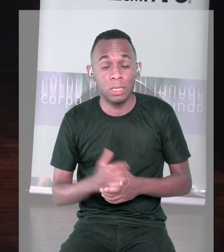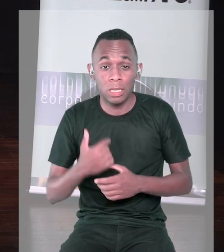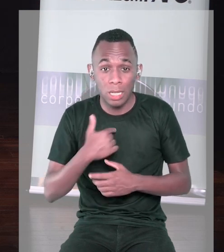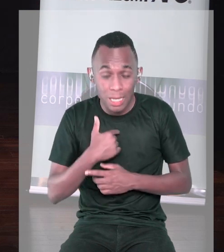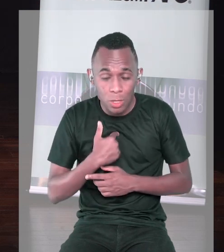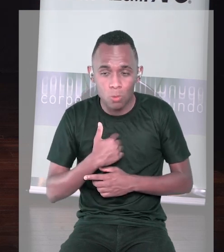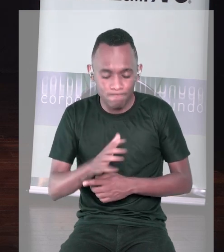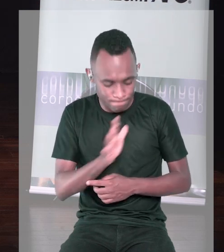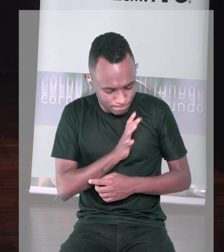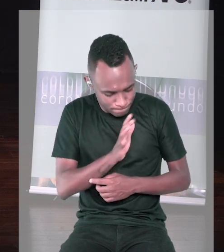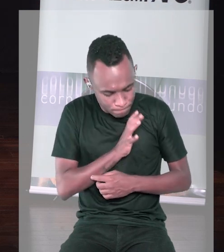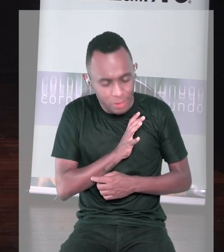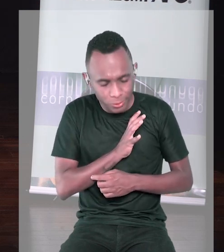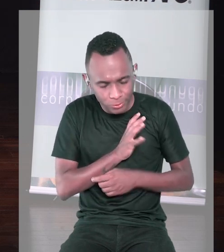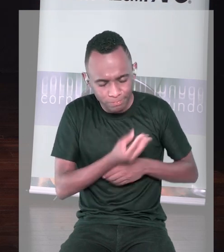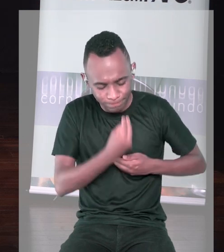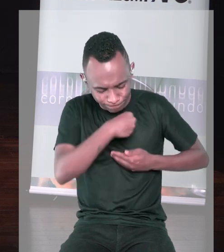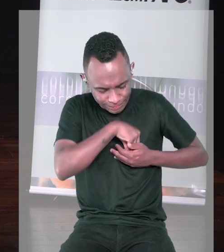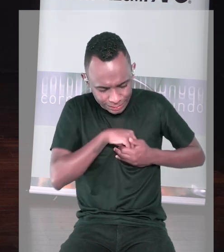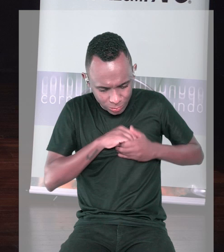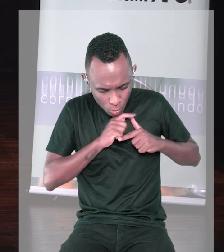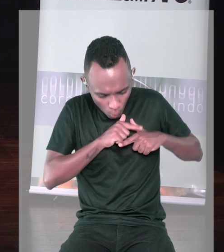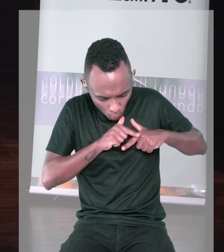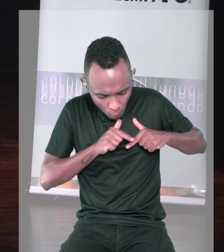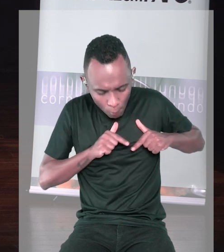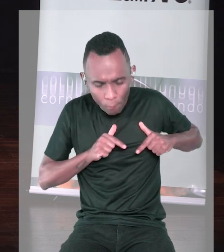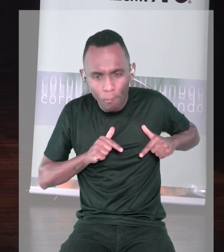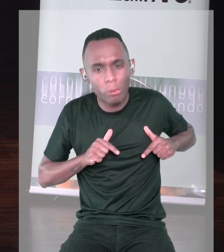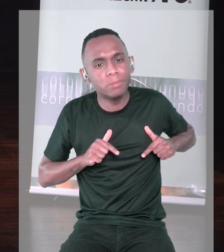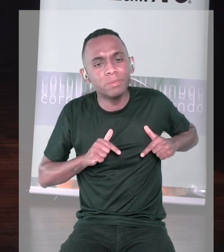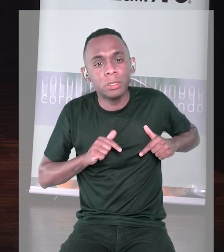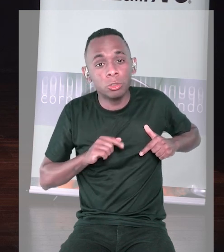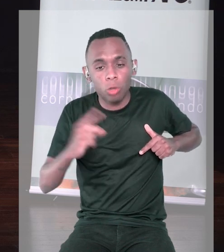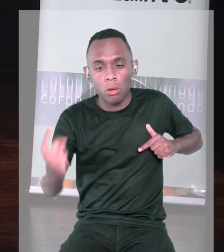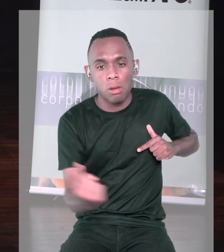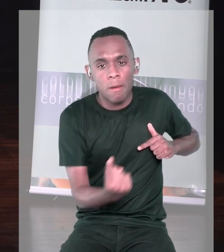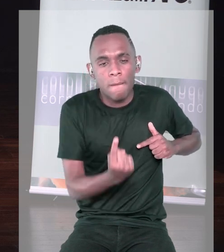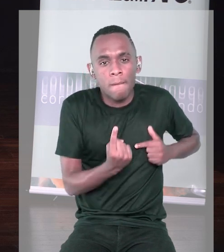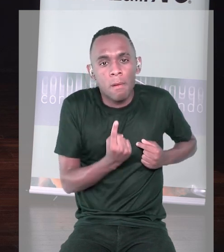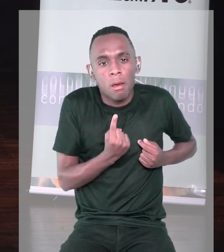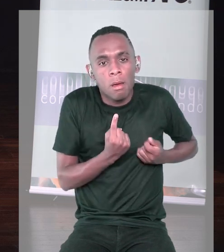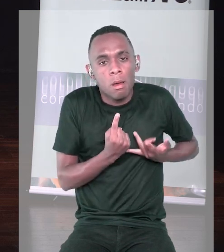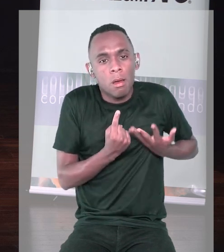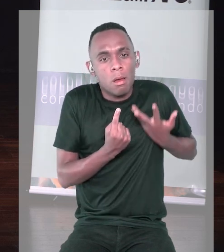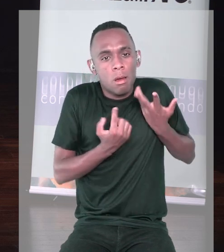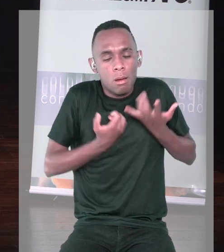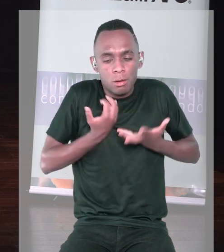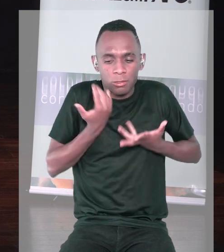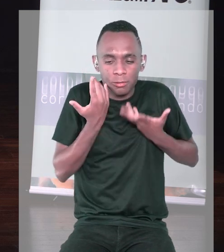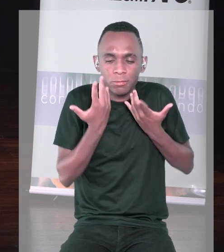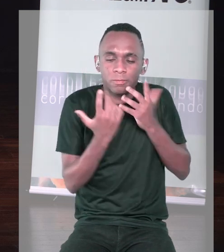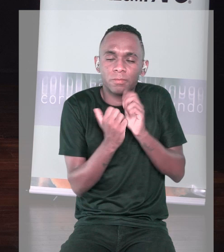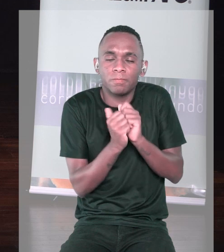De novo, carrego no fundo do meu peito um vazio devorador que somente o calor do seu corpo contra